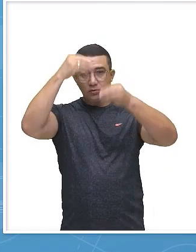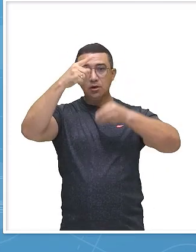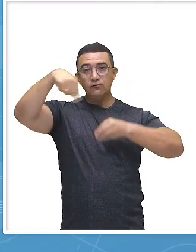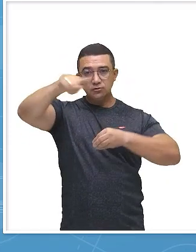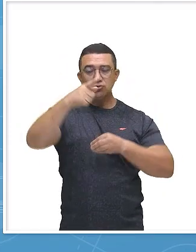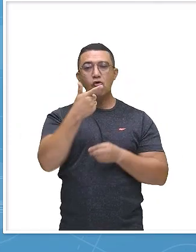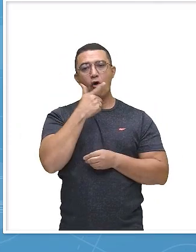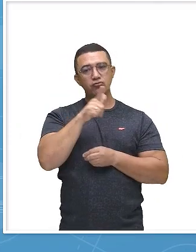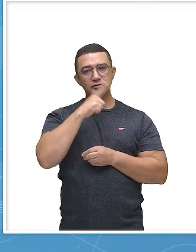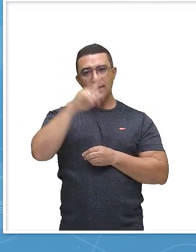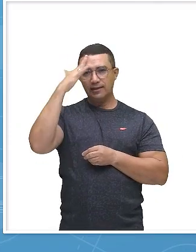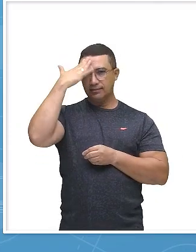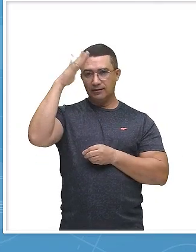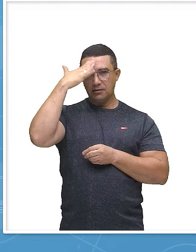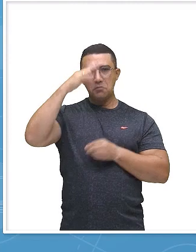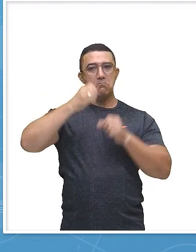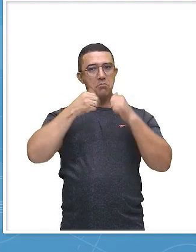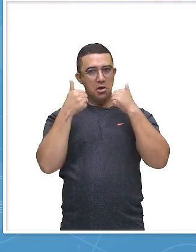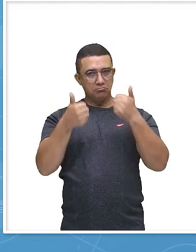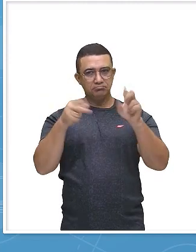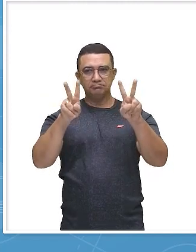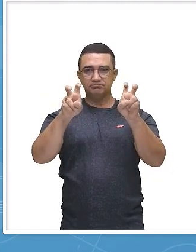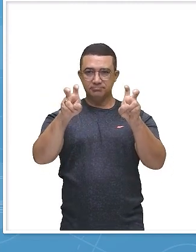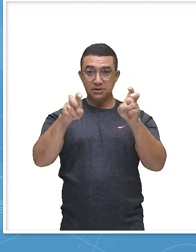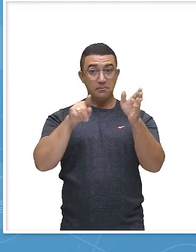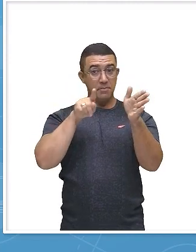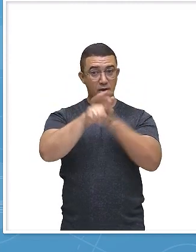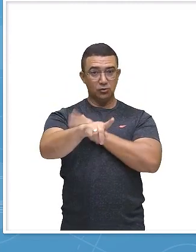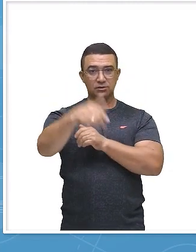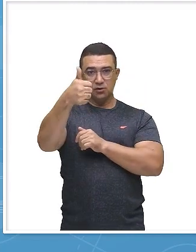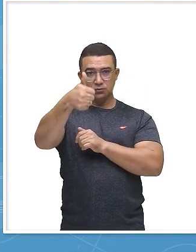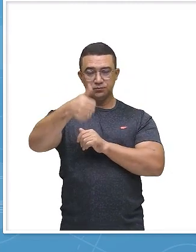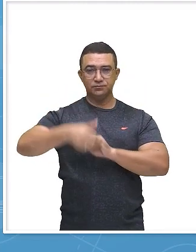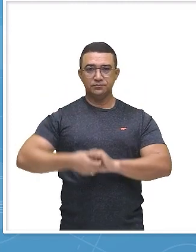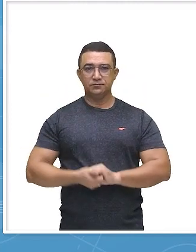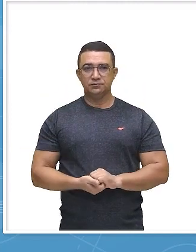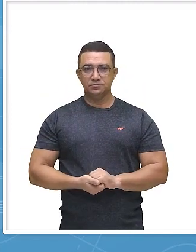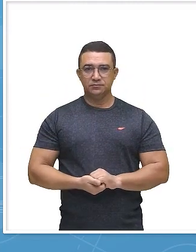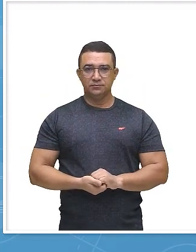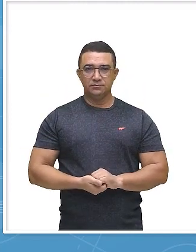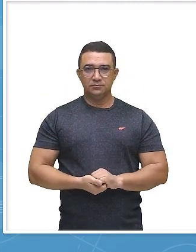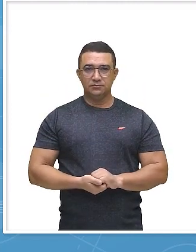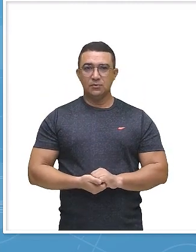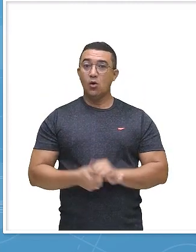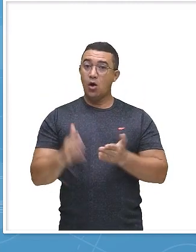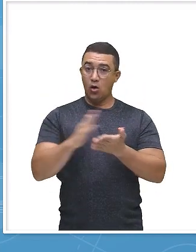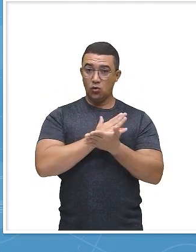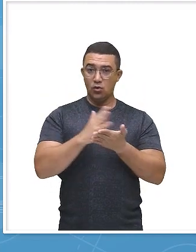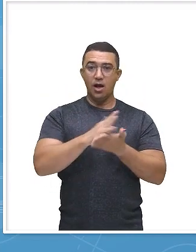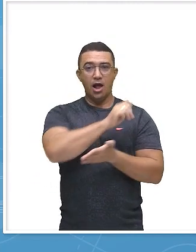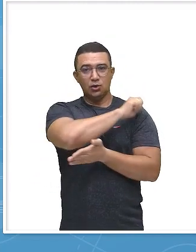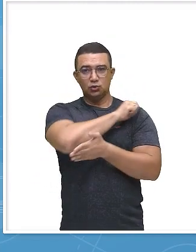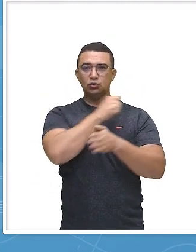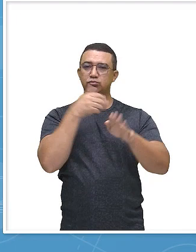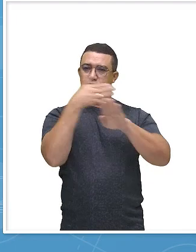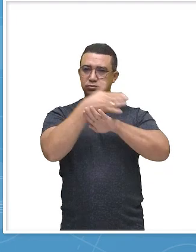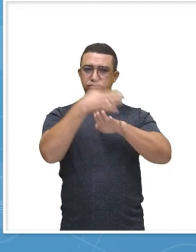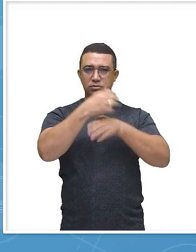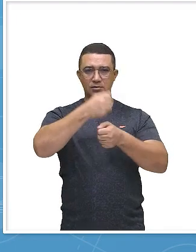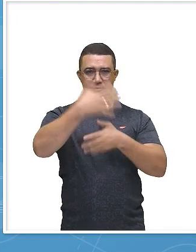bem o assunto. Então vamos para a nossa primeira questão, mas já registrando os nossos queridos que estão participando. Nós temos aí